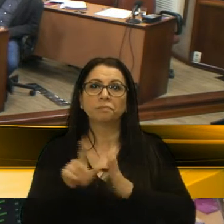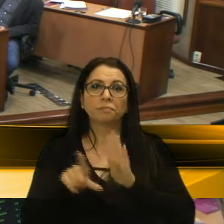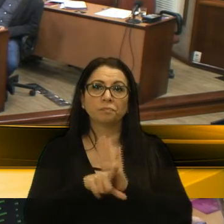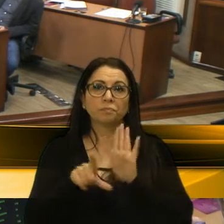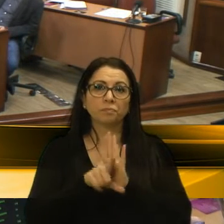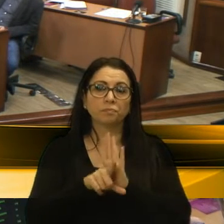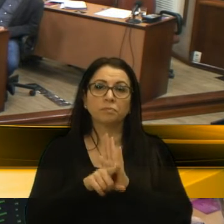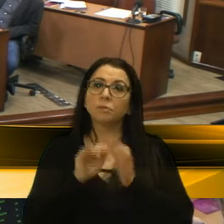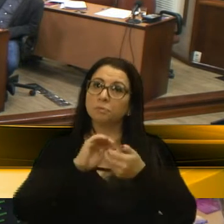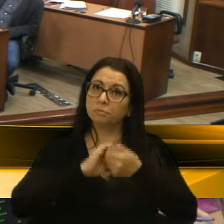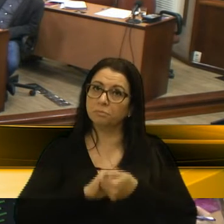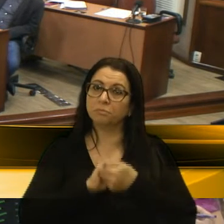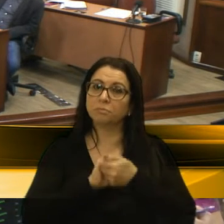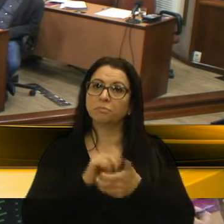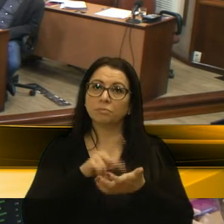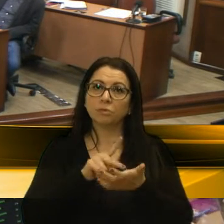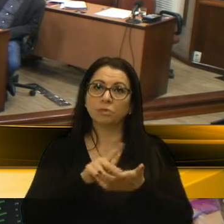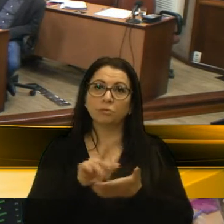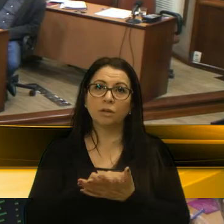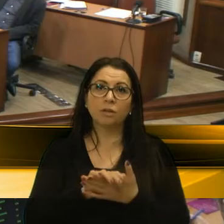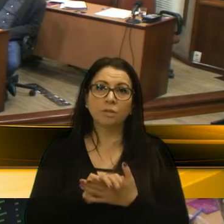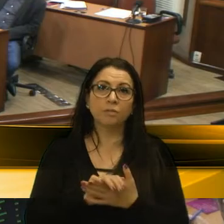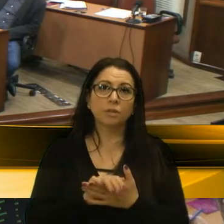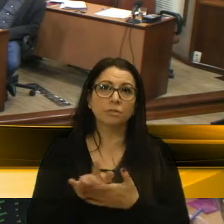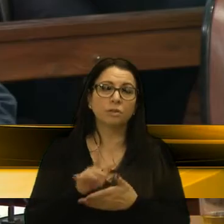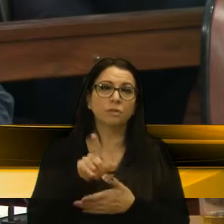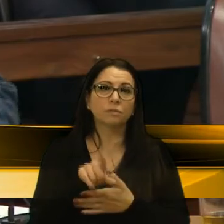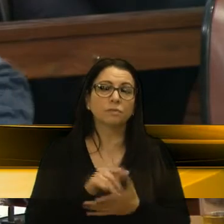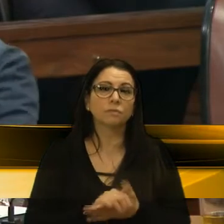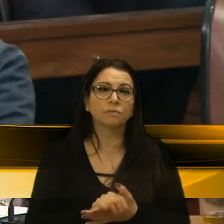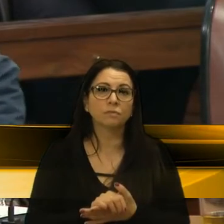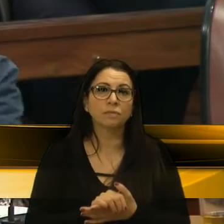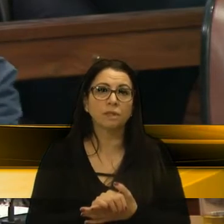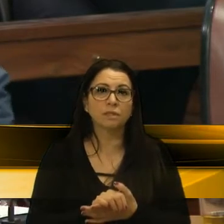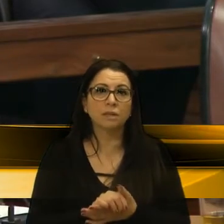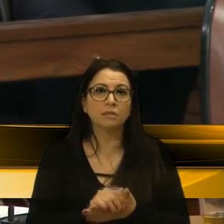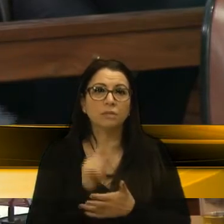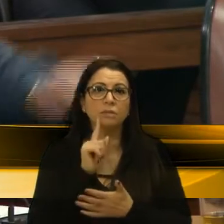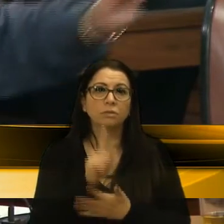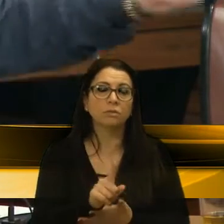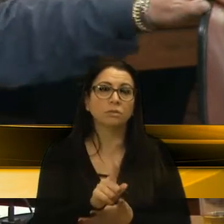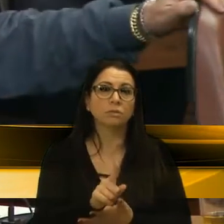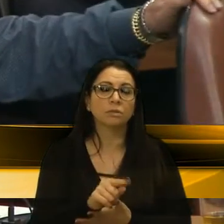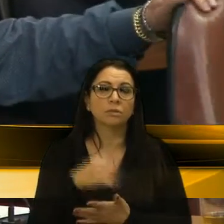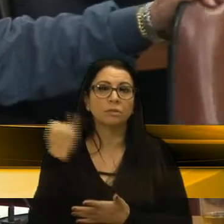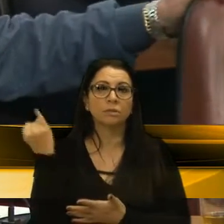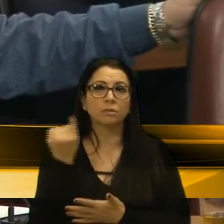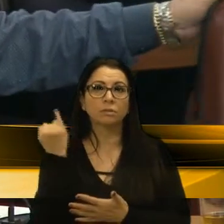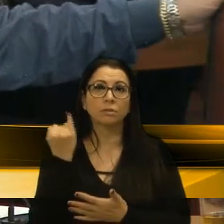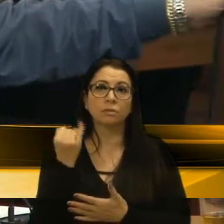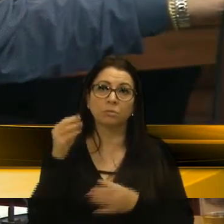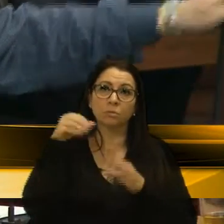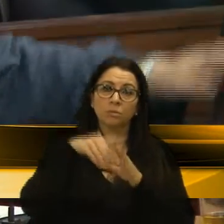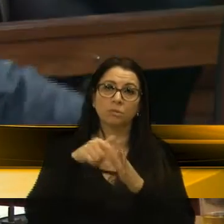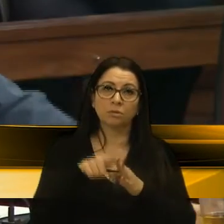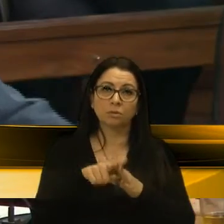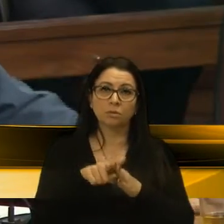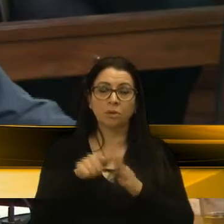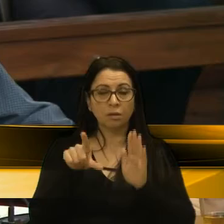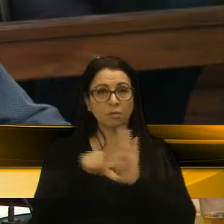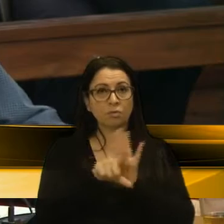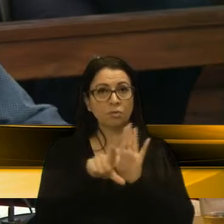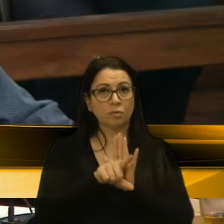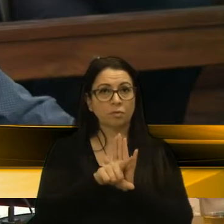orgânica de cumprimento. De fato, muito pertinente nós incorporarmos na